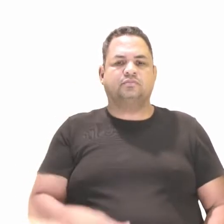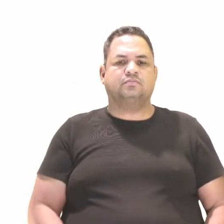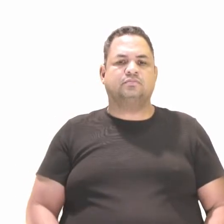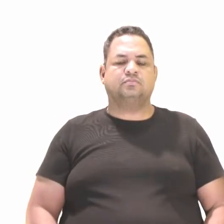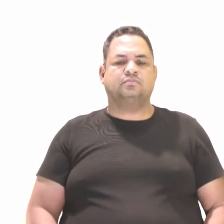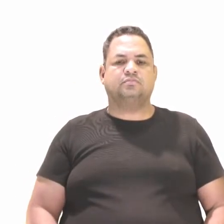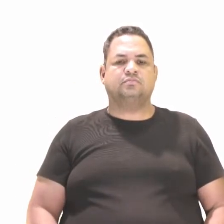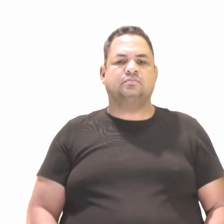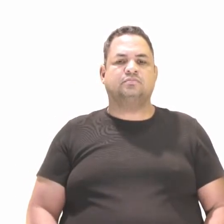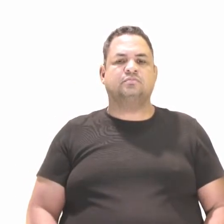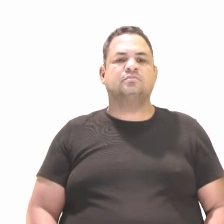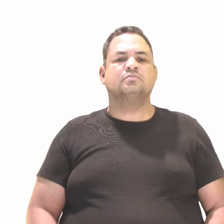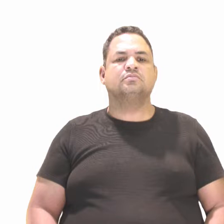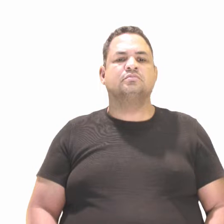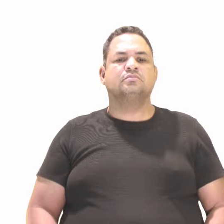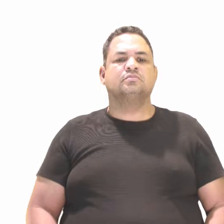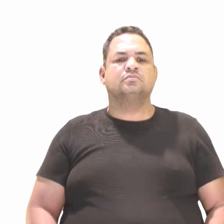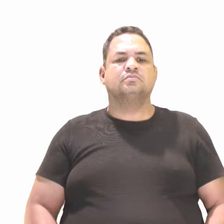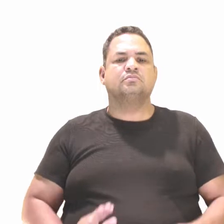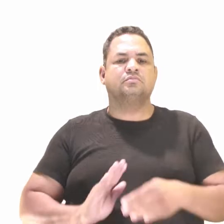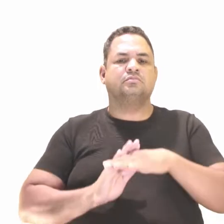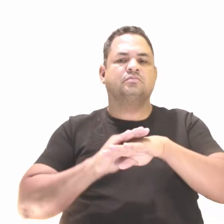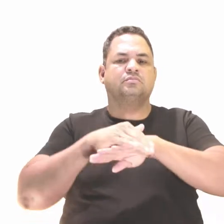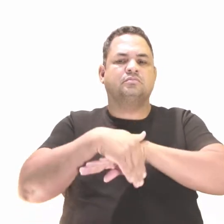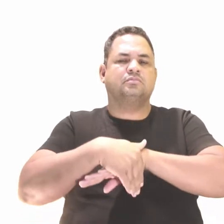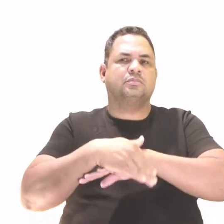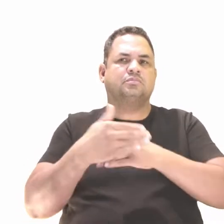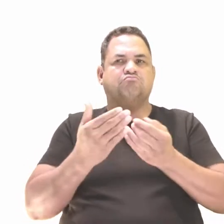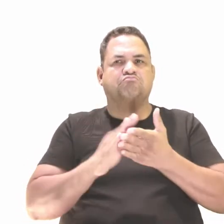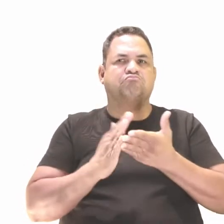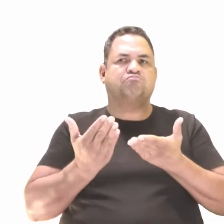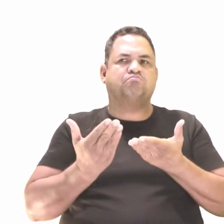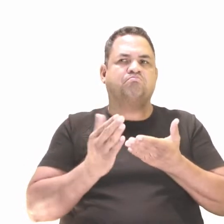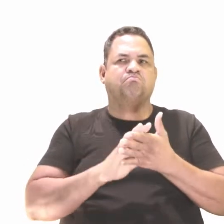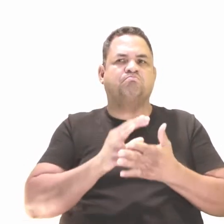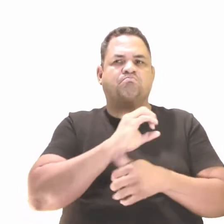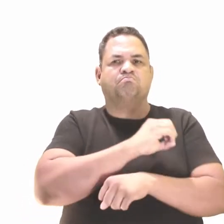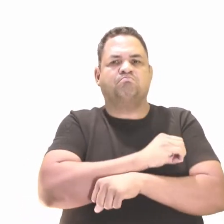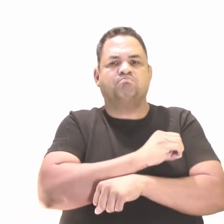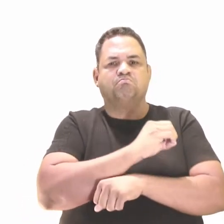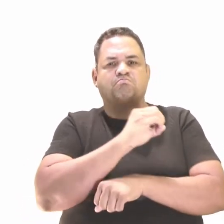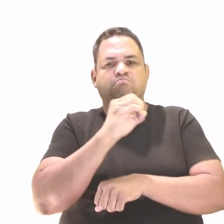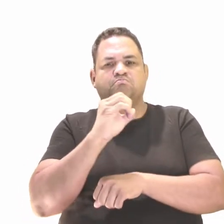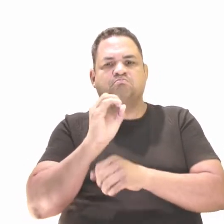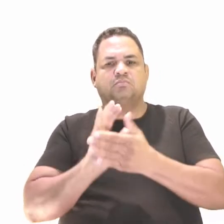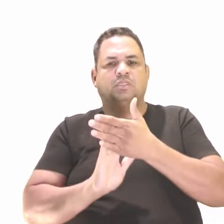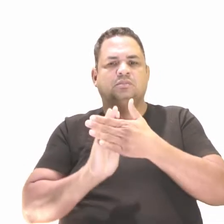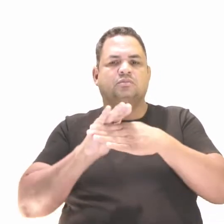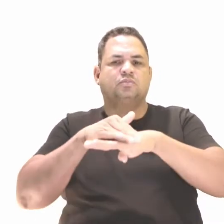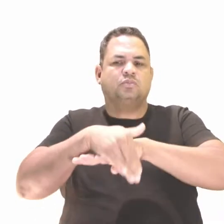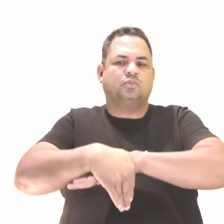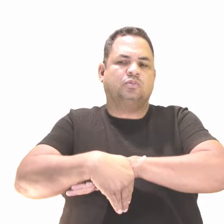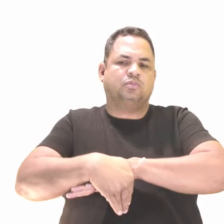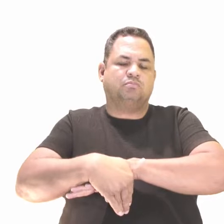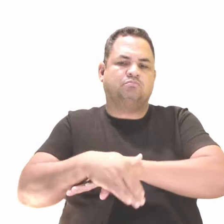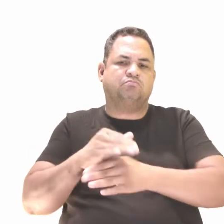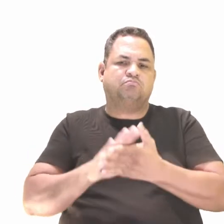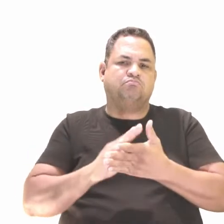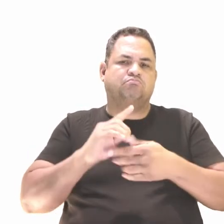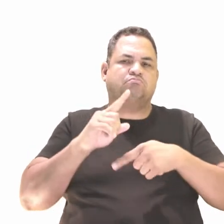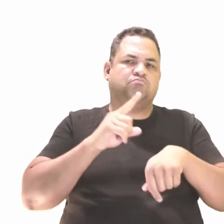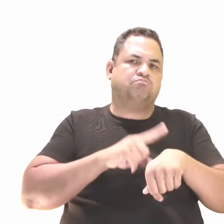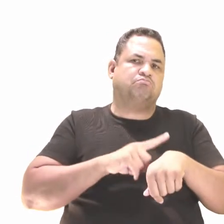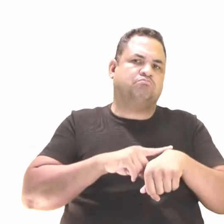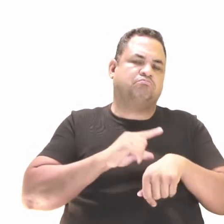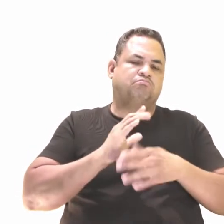supor que seja ainda tarde, vamos supor que já seja até à noite, porém num horário mais